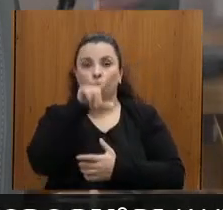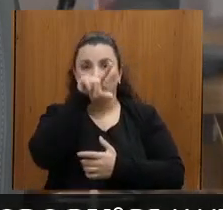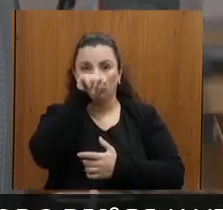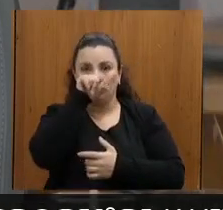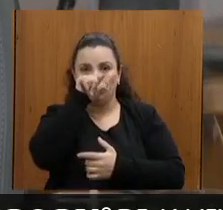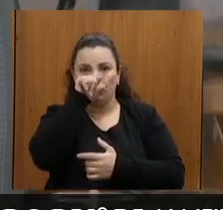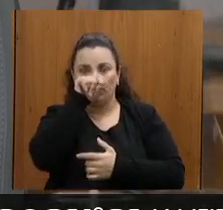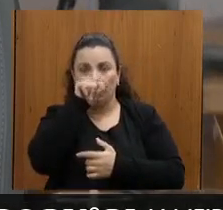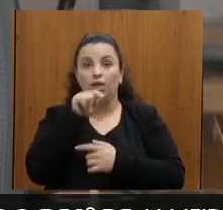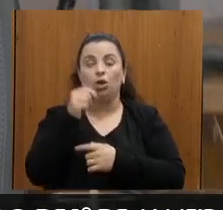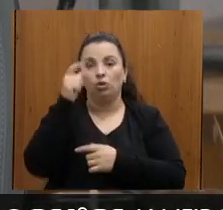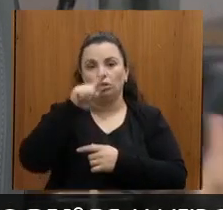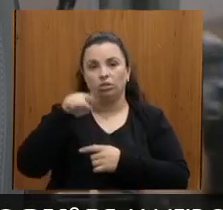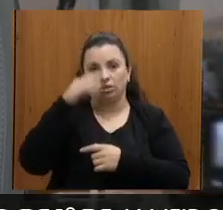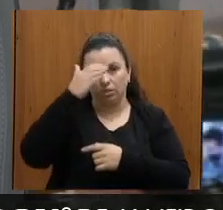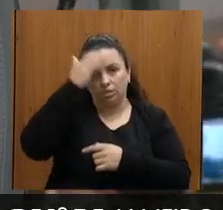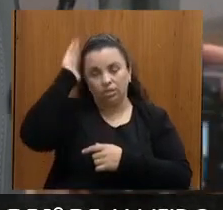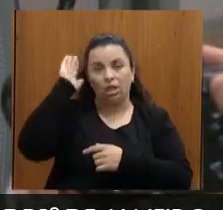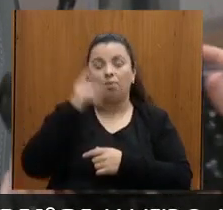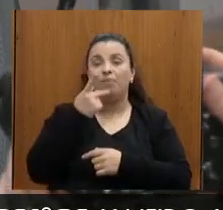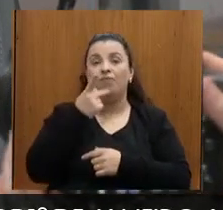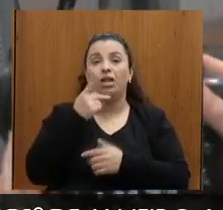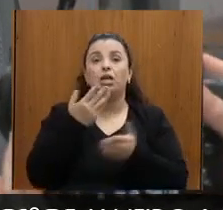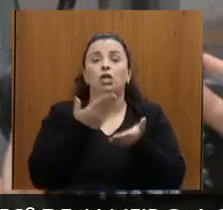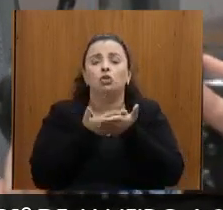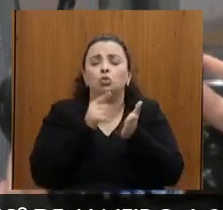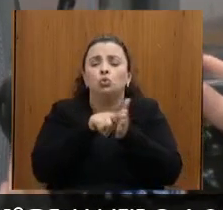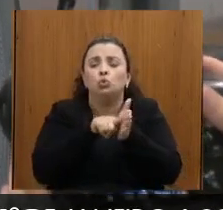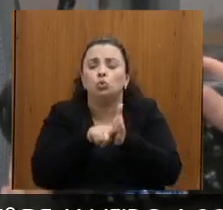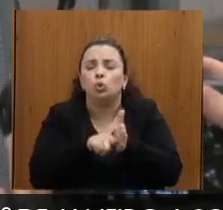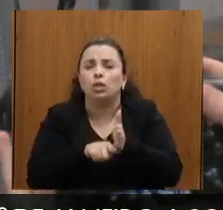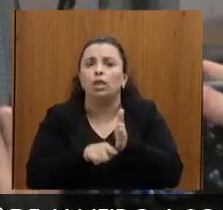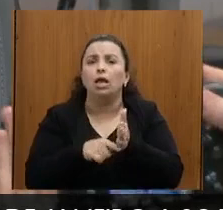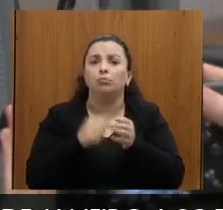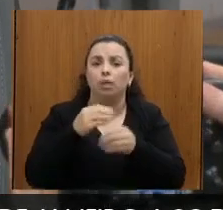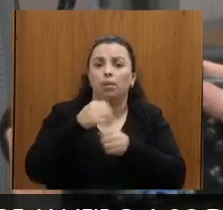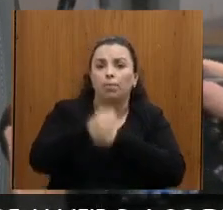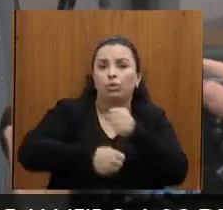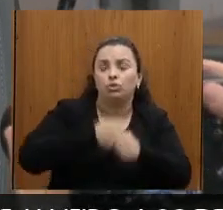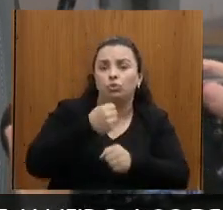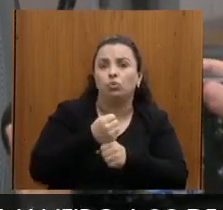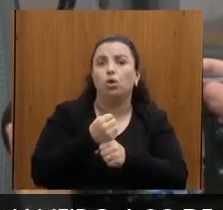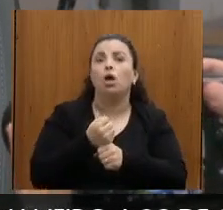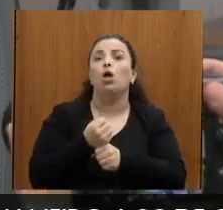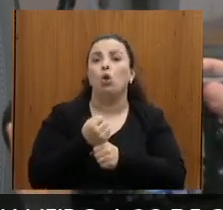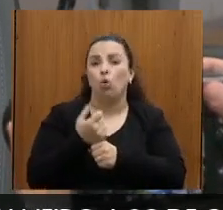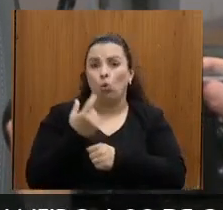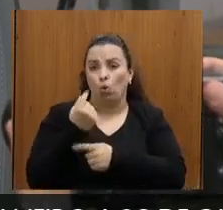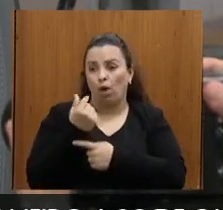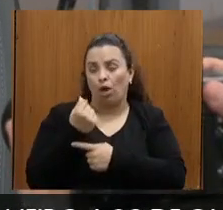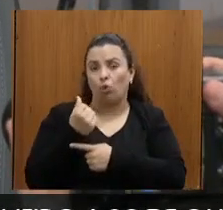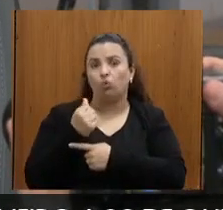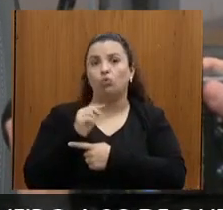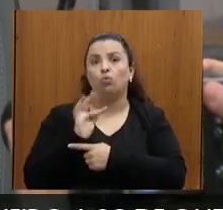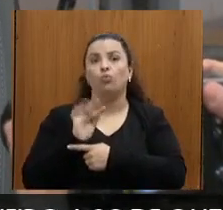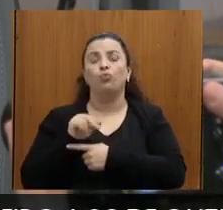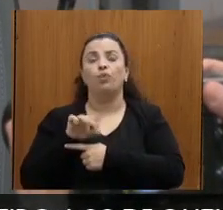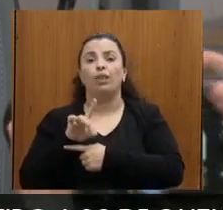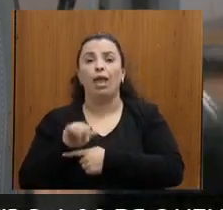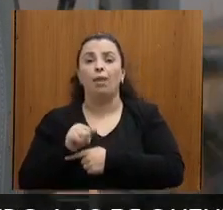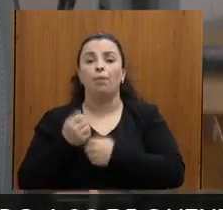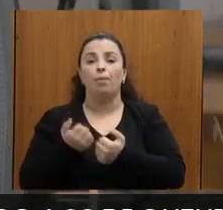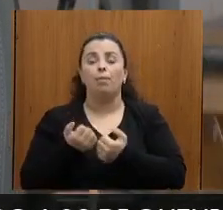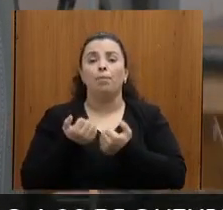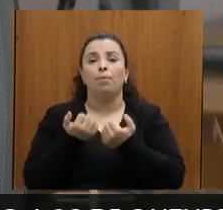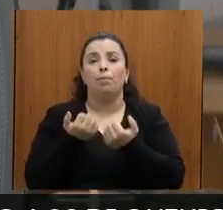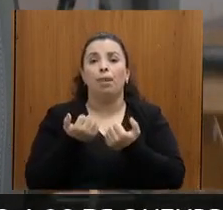meios de, a partir do próximo ano, adotar critérios para que parte dos recursos do Fundeb, além de aplicados na melhoria do sistema de ensino e da